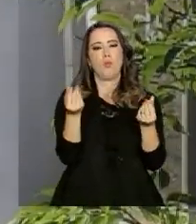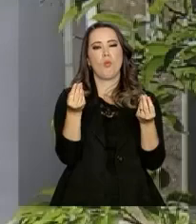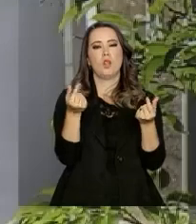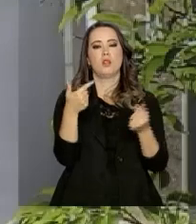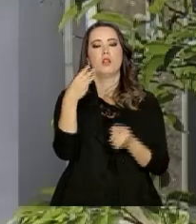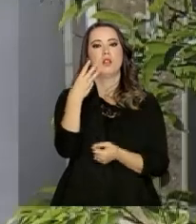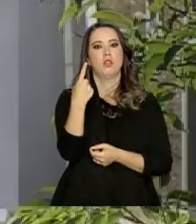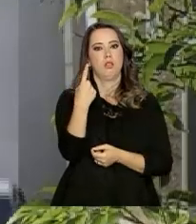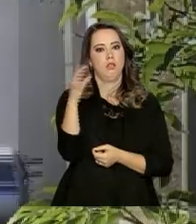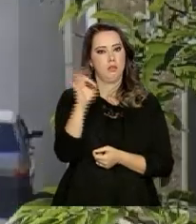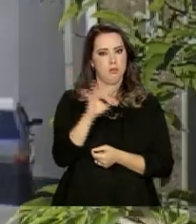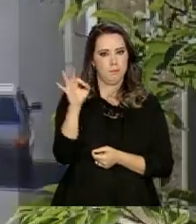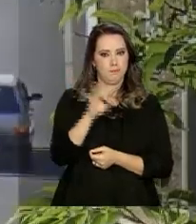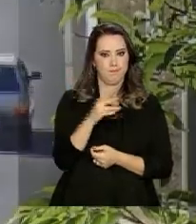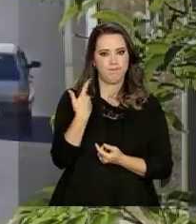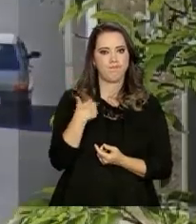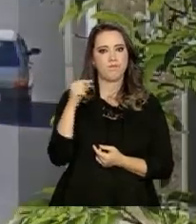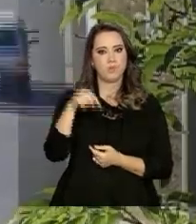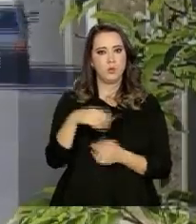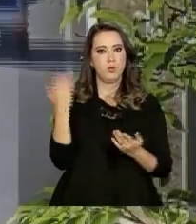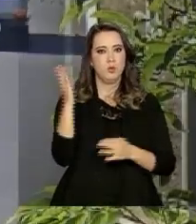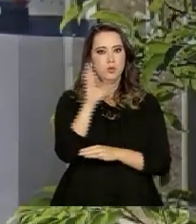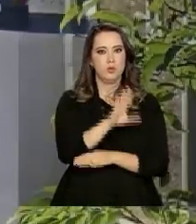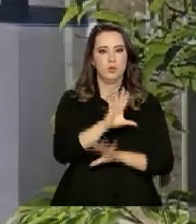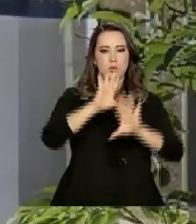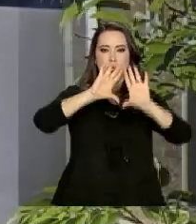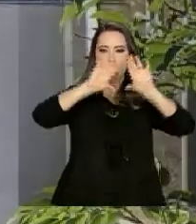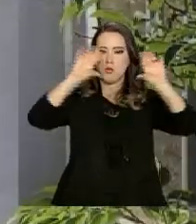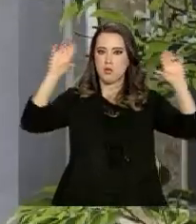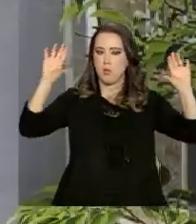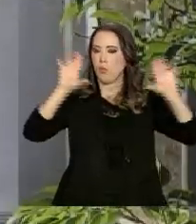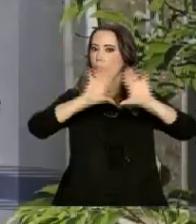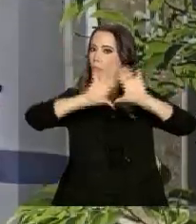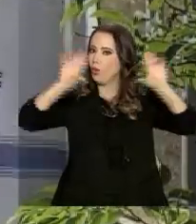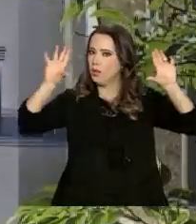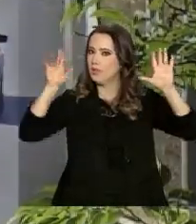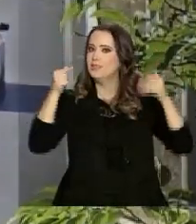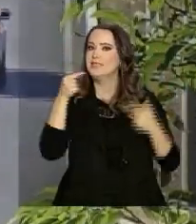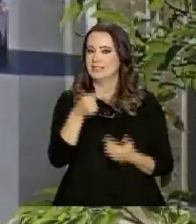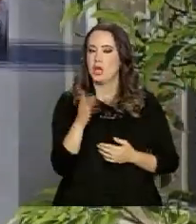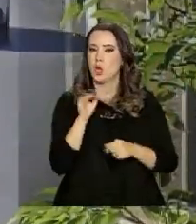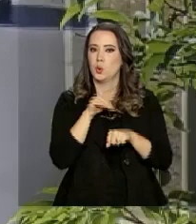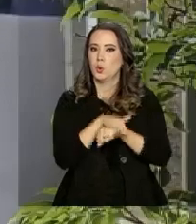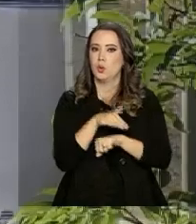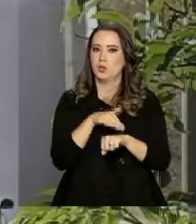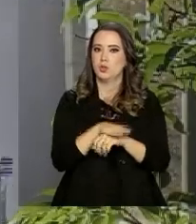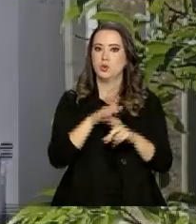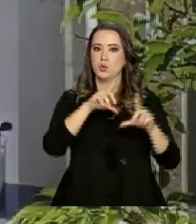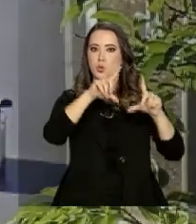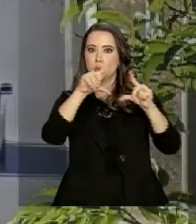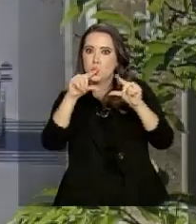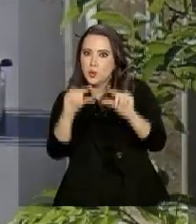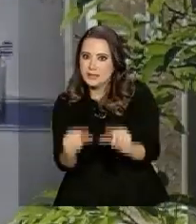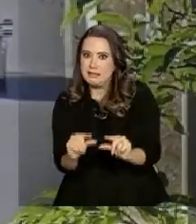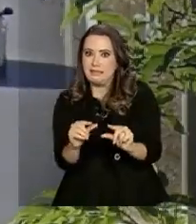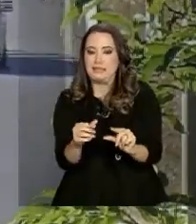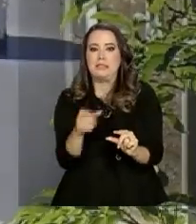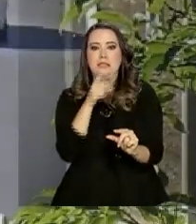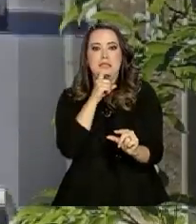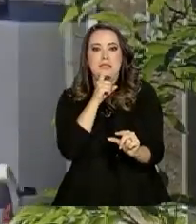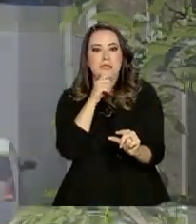31% a previsão para esta tarde é de céu com poucas nuvens e à noite a temperatura pode cair para 14